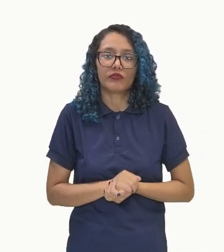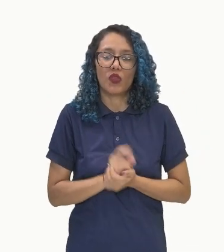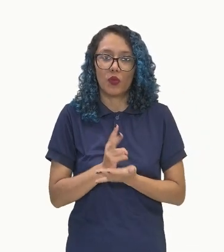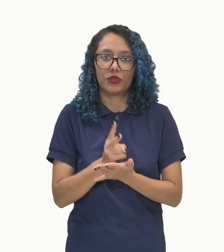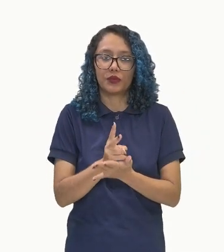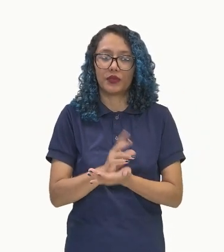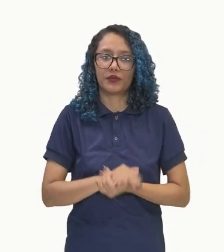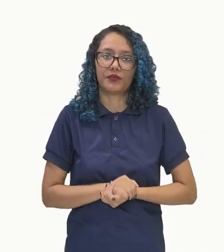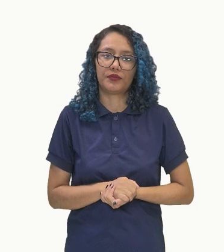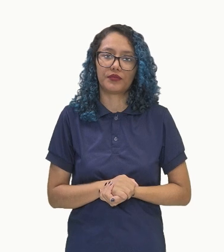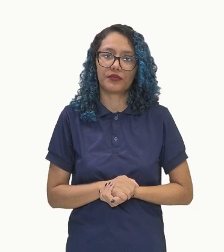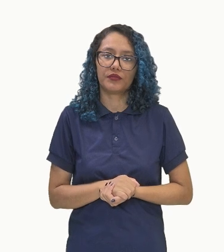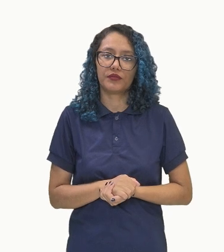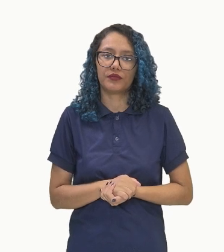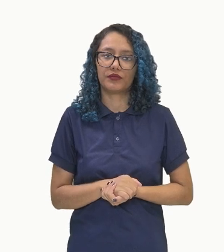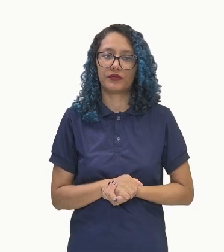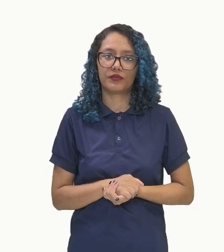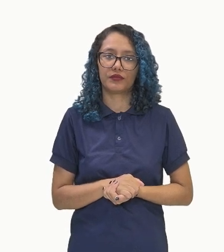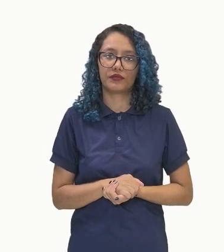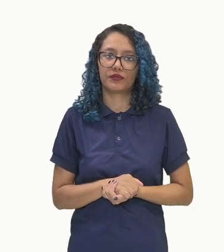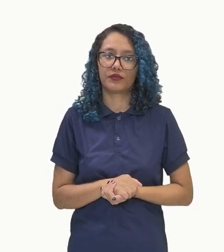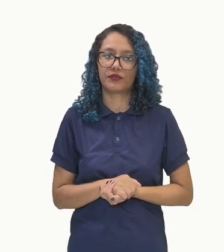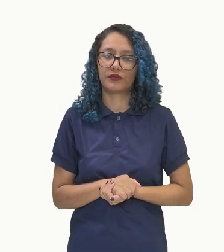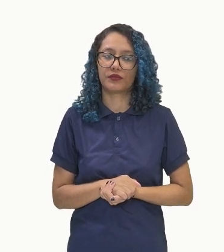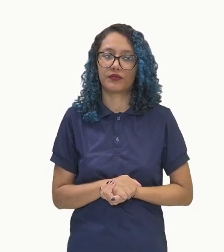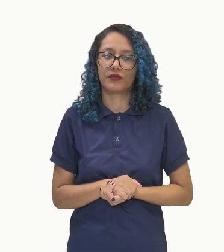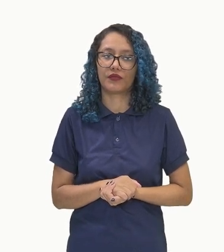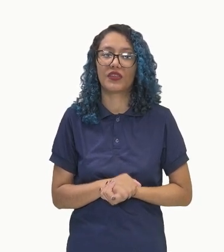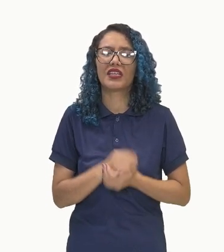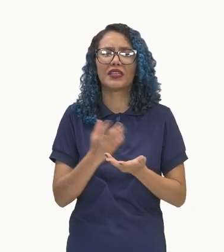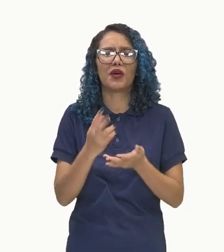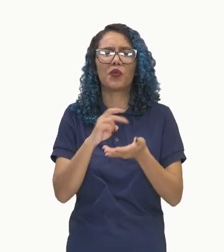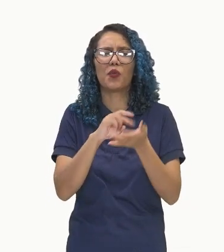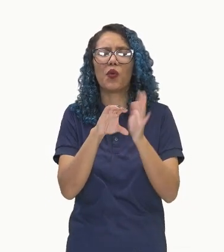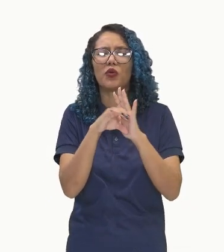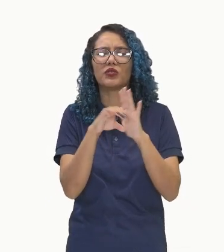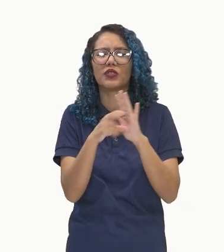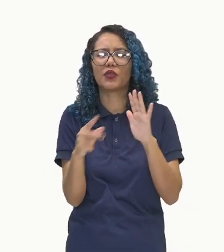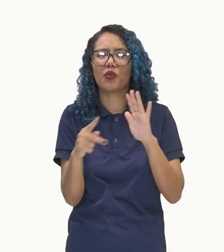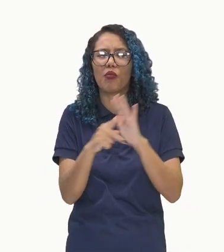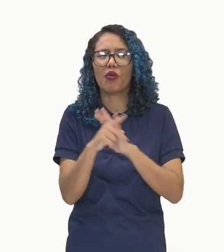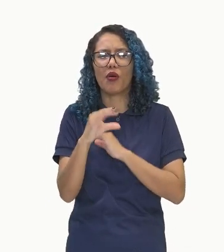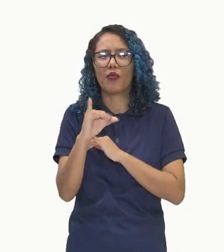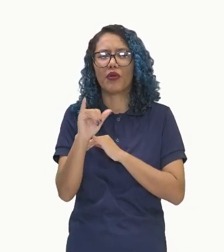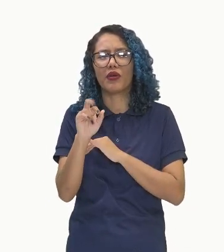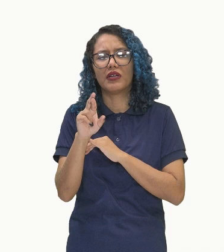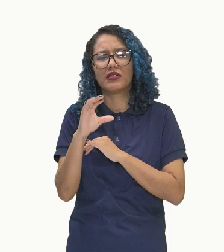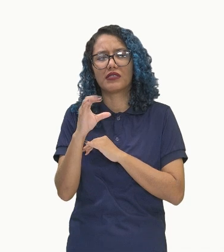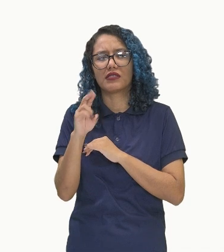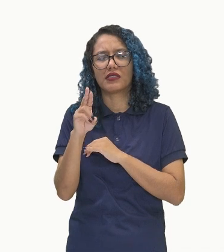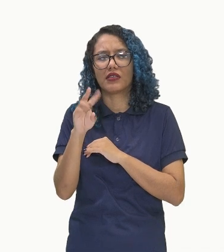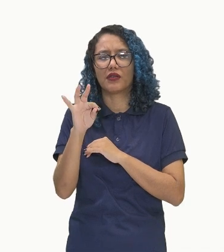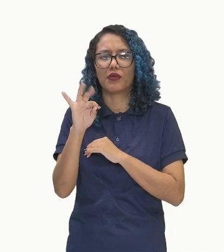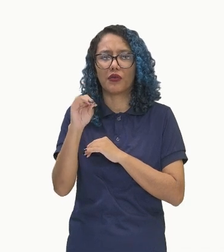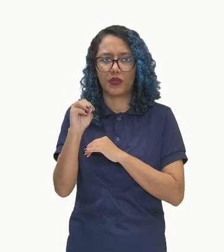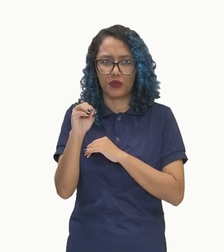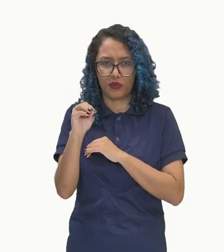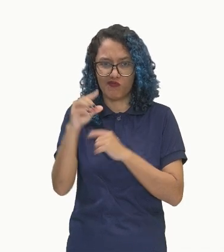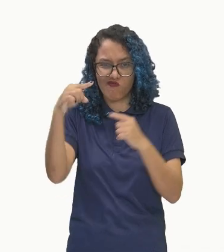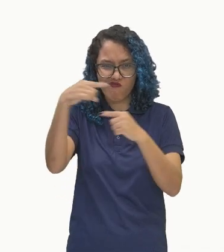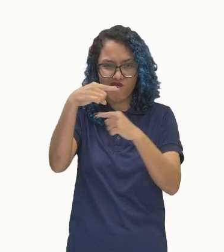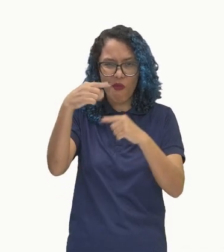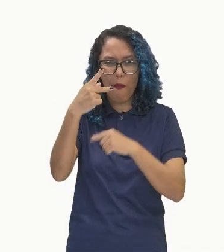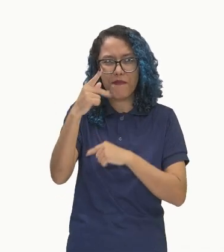falar de um circuito em paralelo? Um circuito em paralelo é uma configuração